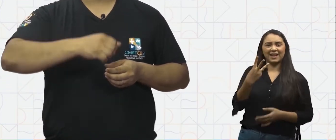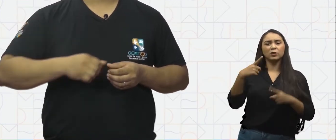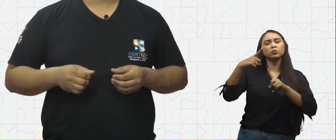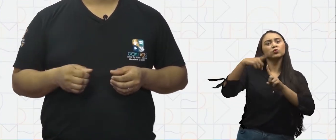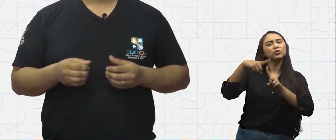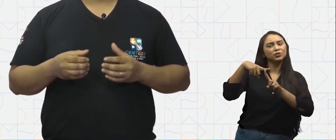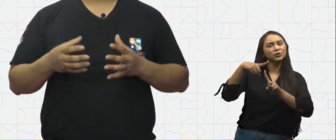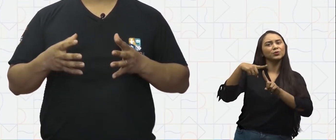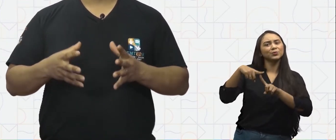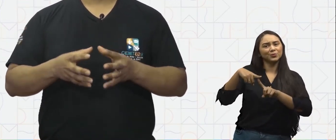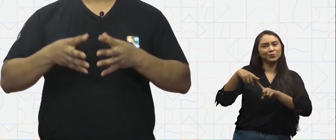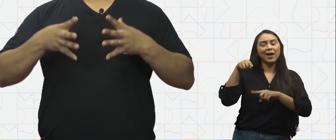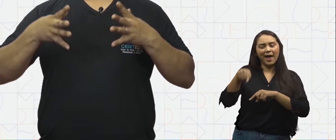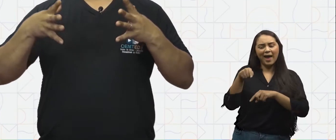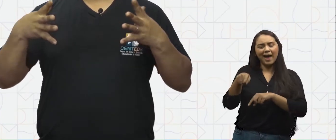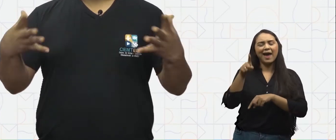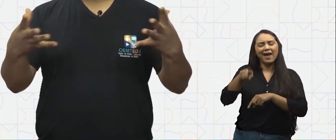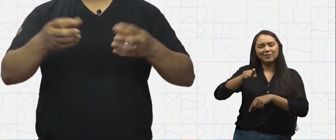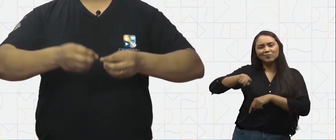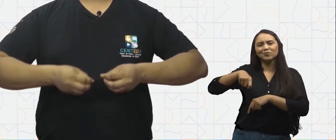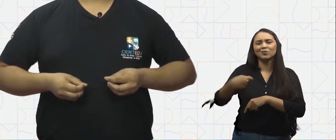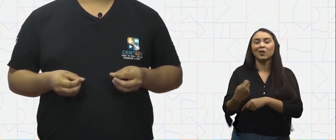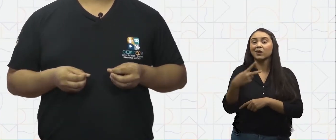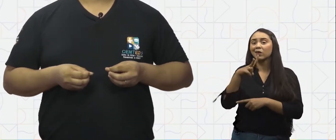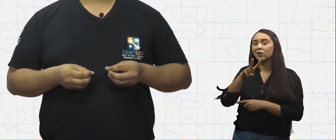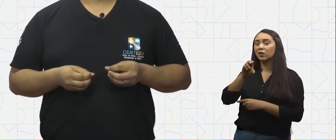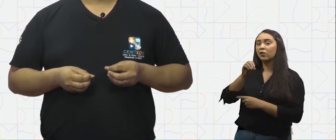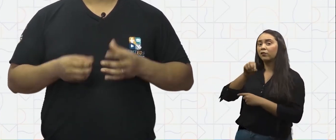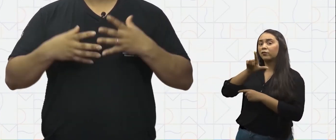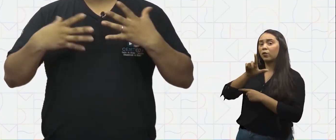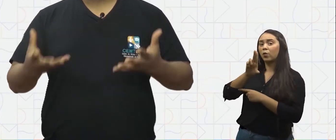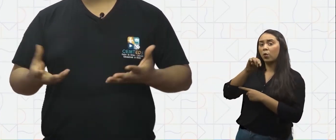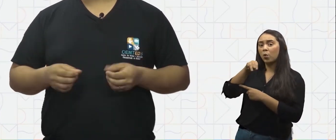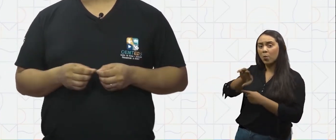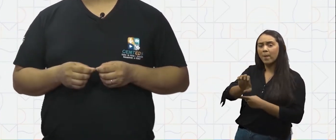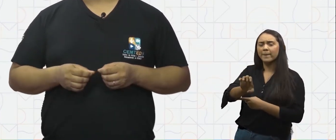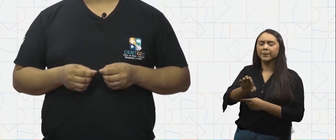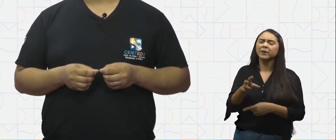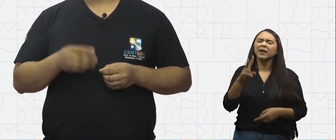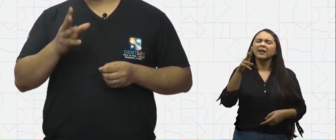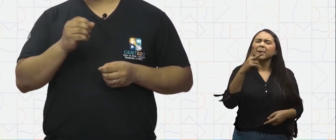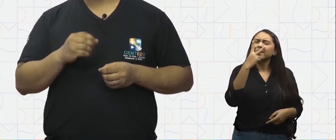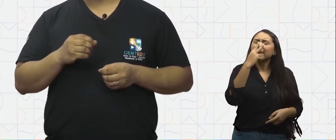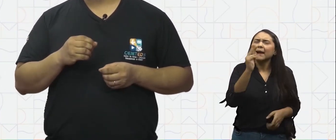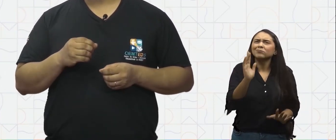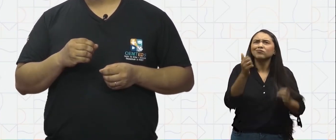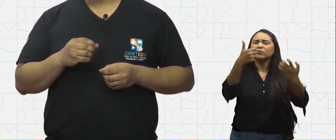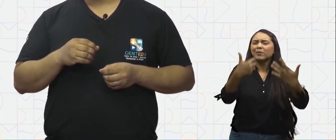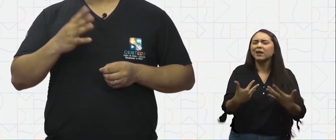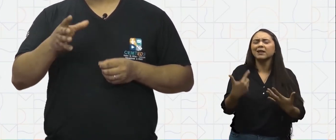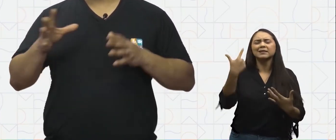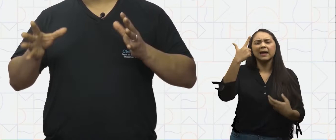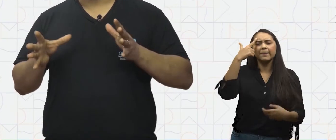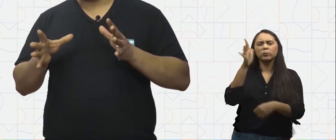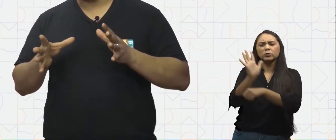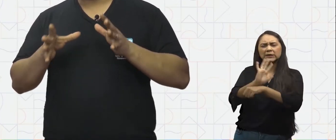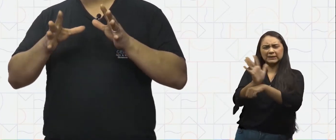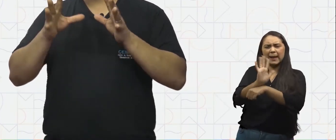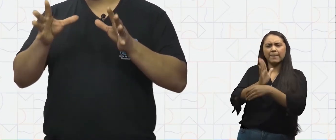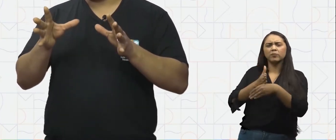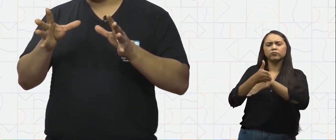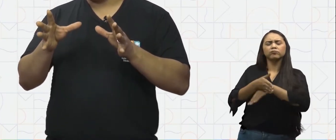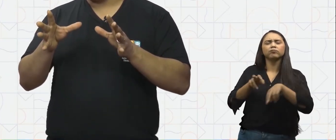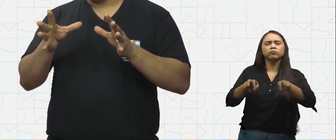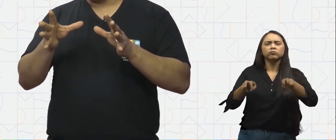terceira dimensão é o que dá volume aos objetos, como em um filme de cinema. Você percebeu? O filme normal é